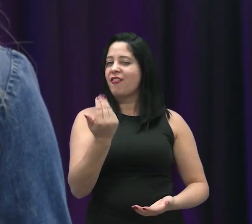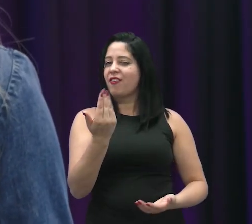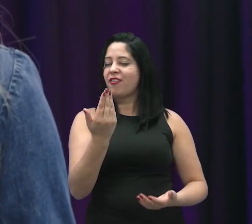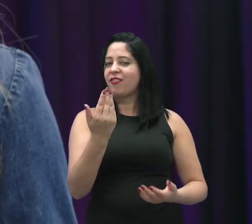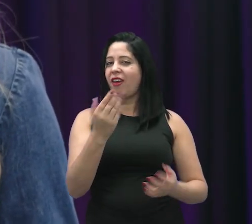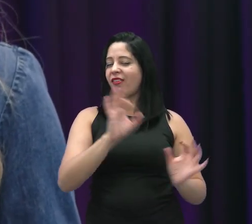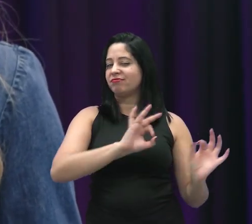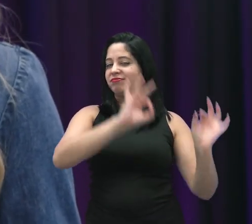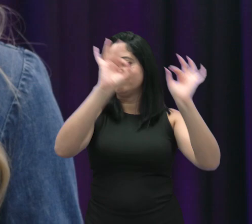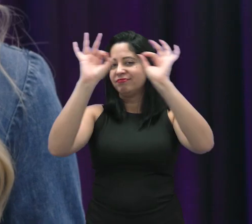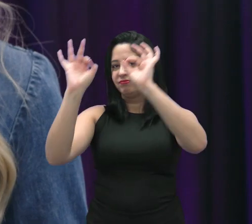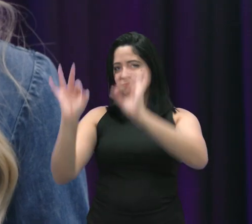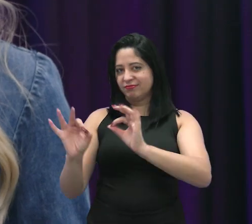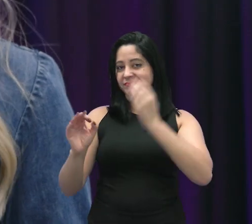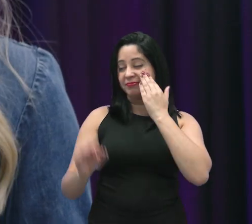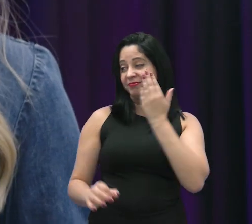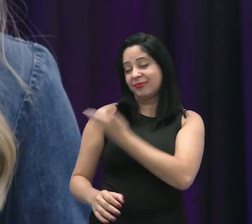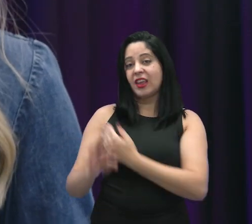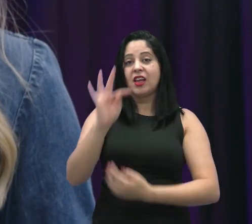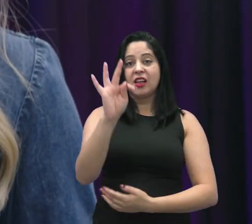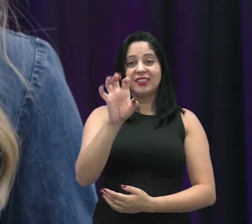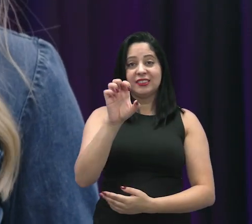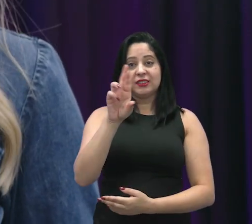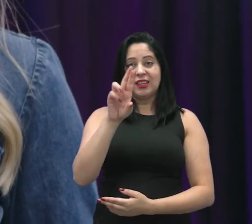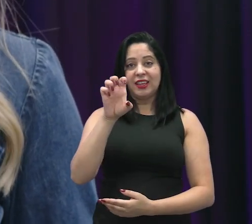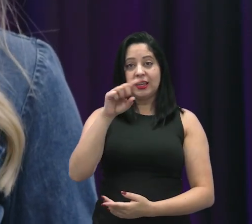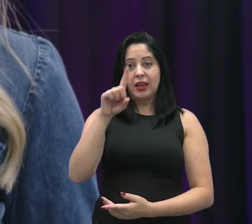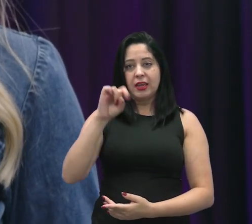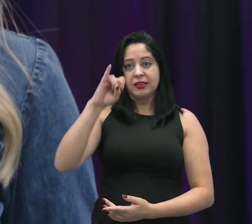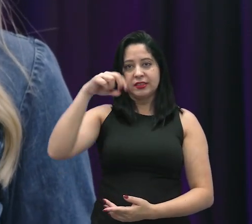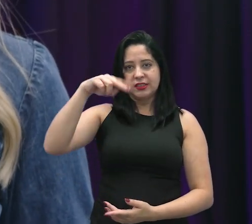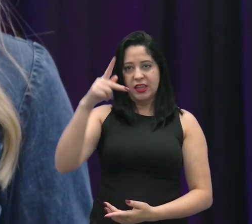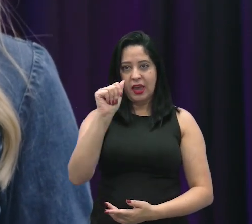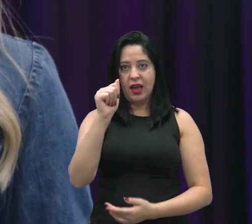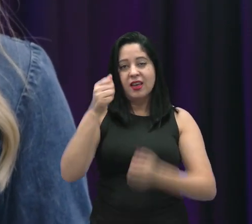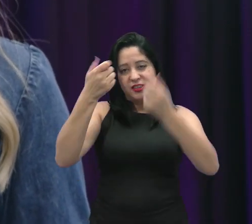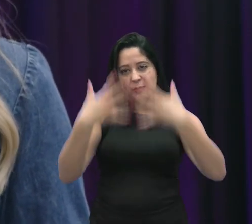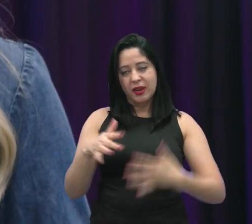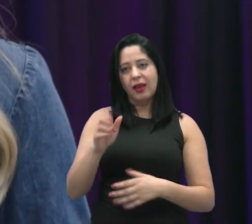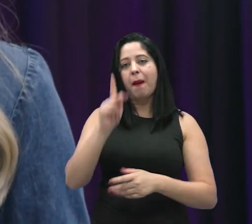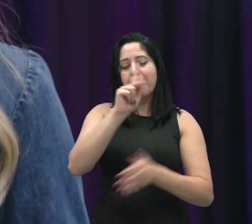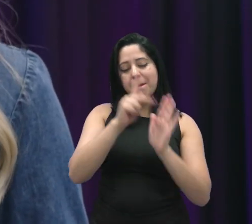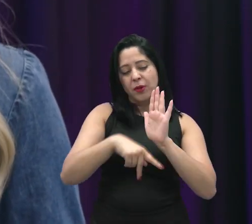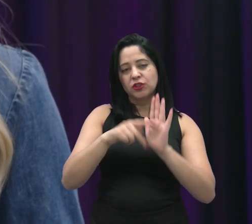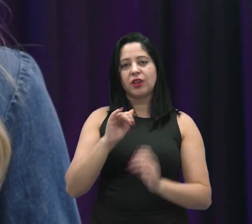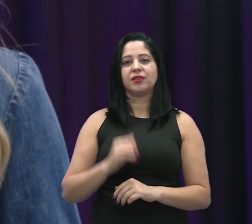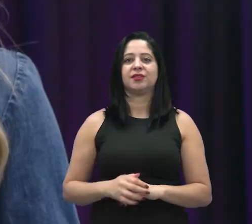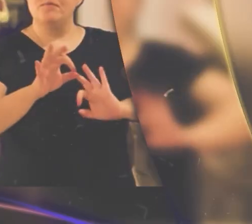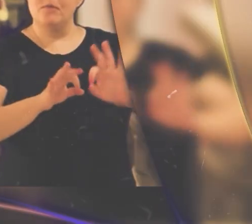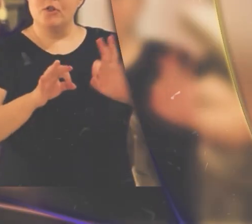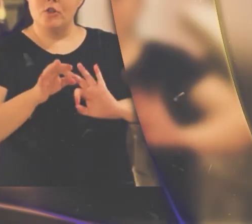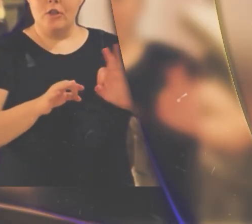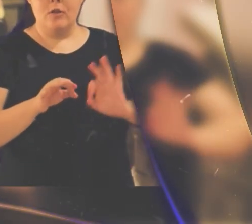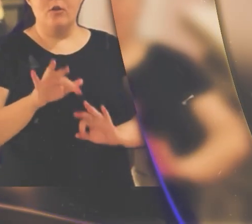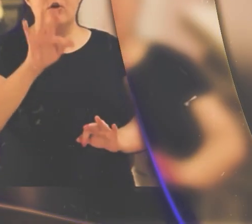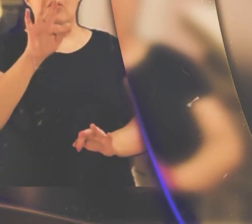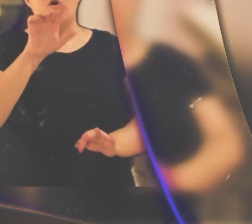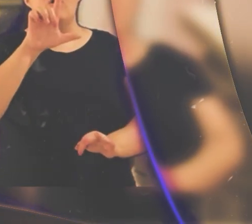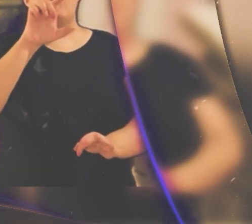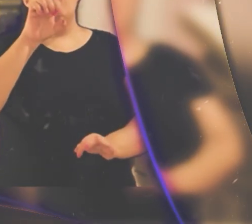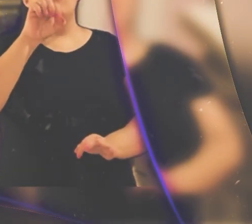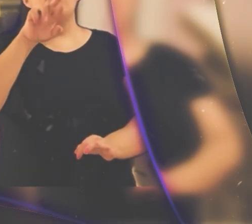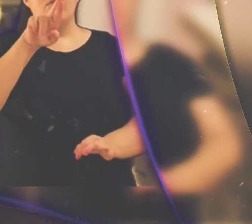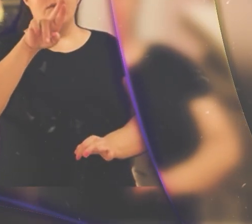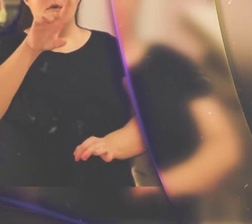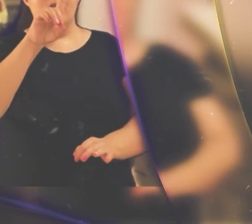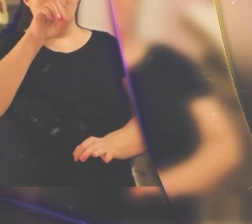e lealdade. Vamos então ouvir a fundadora Terezinha, que vai contar como o projeto surgiu. O projeto A Flor